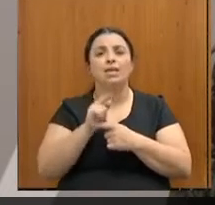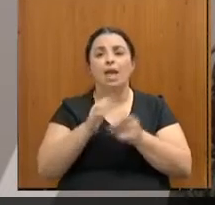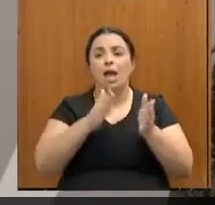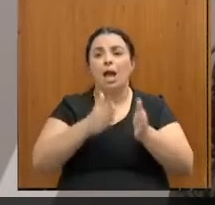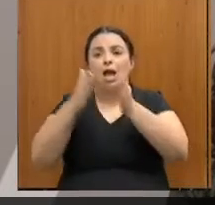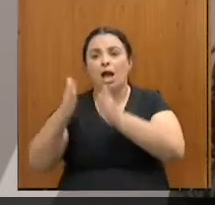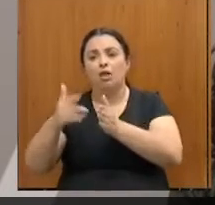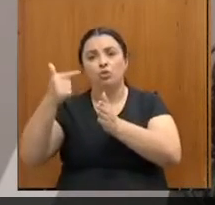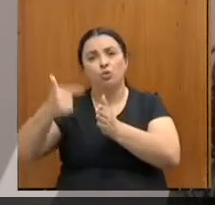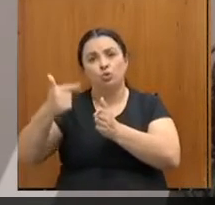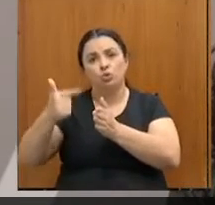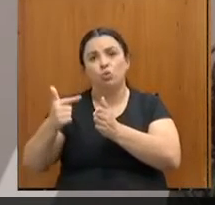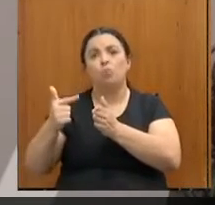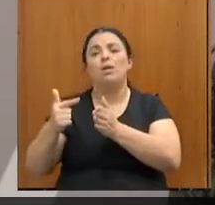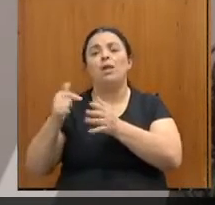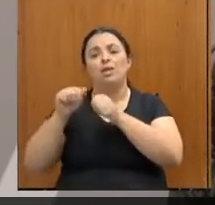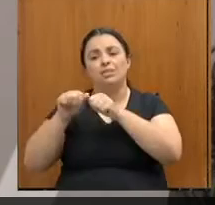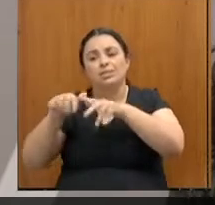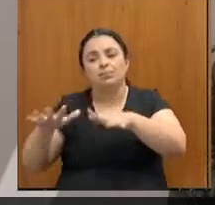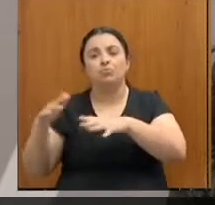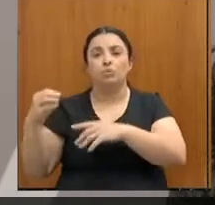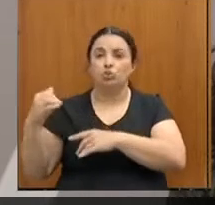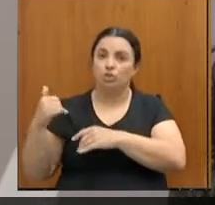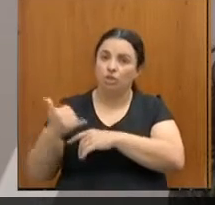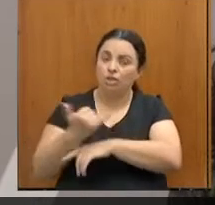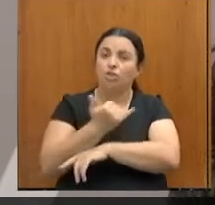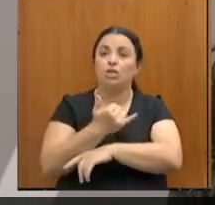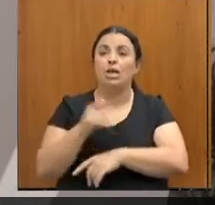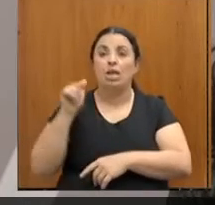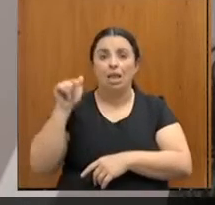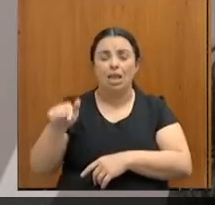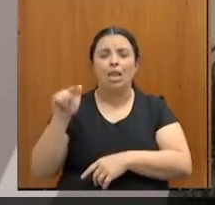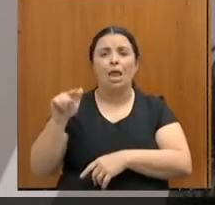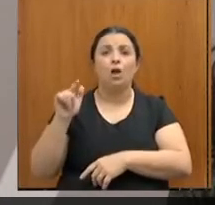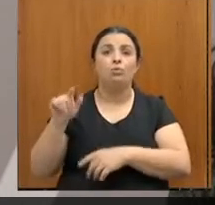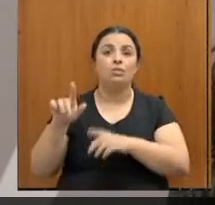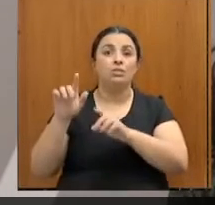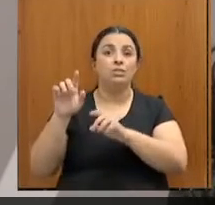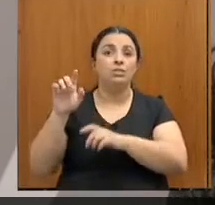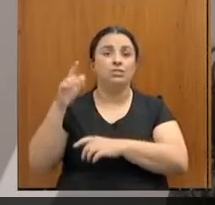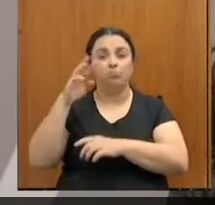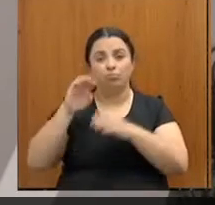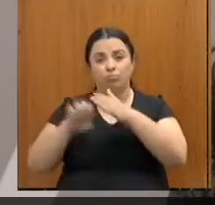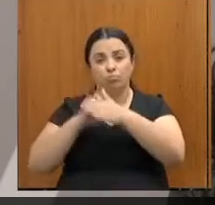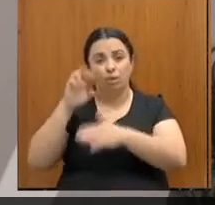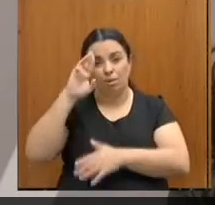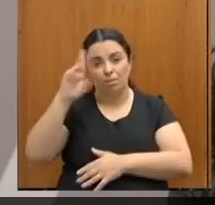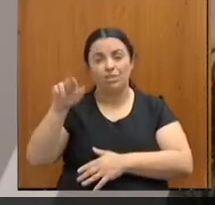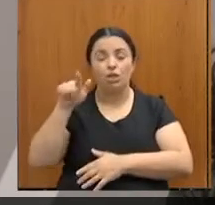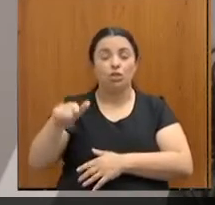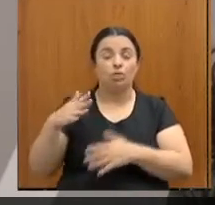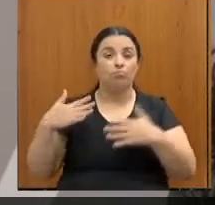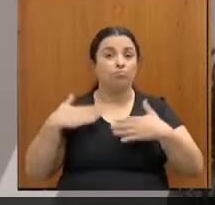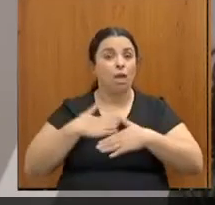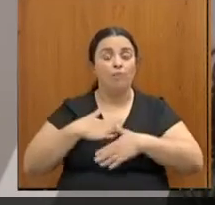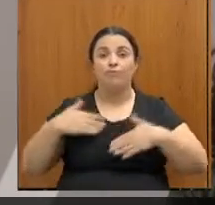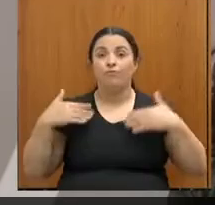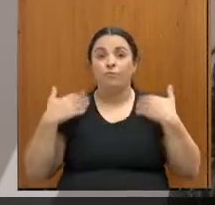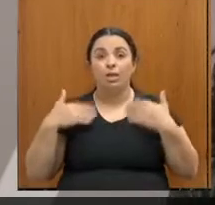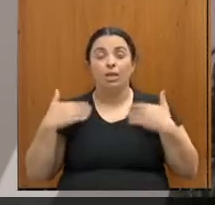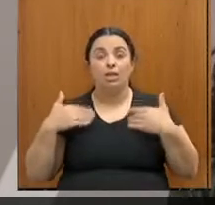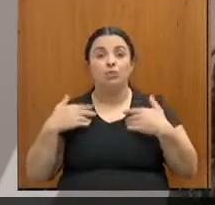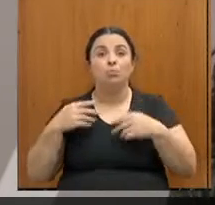tenho acompanhado são super satisfeitos que estão tentando isso a década o investimento na construção de uma subestação